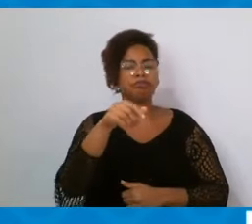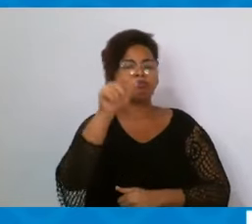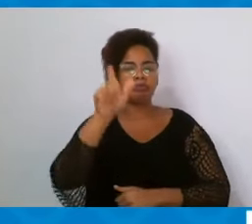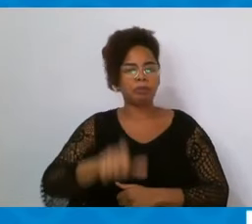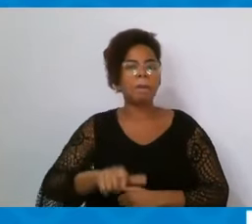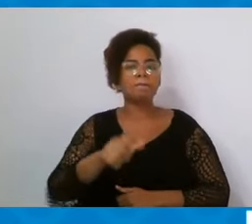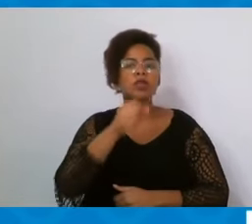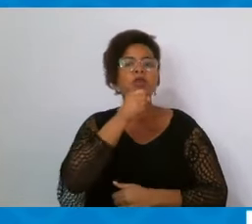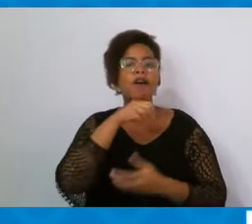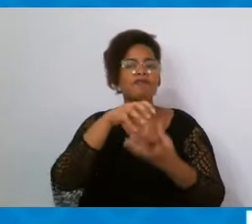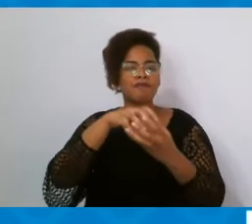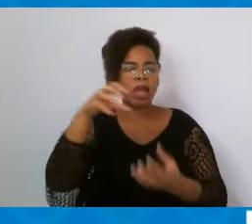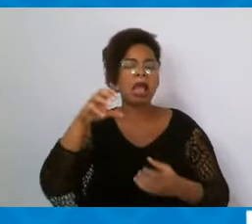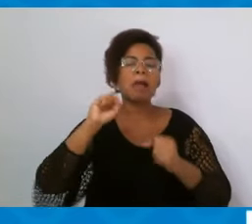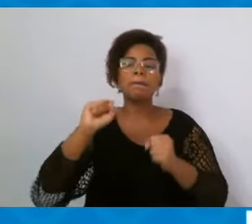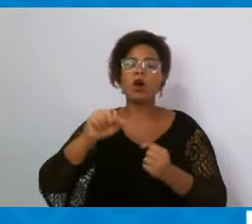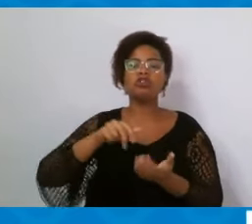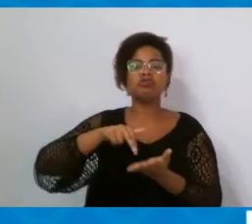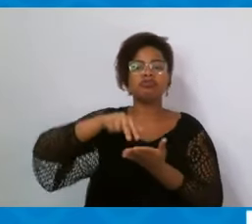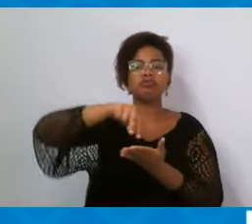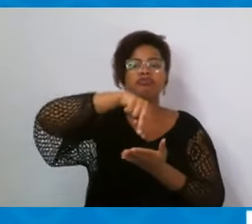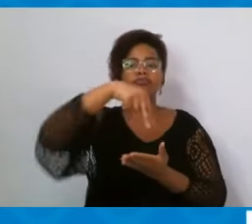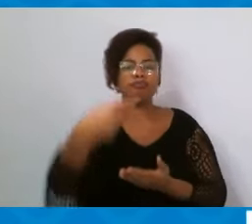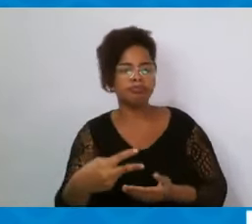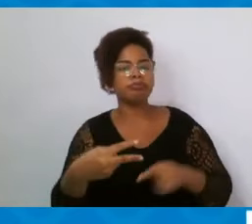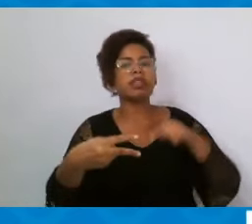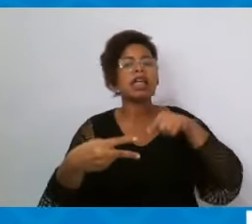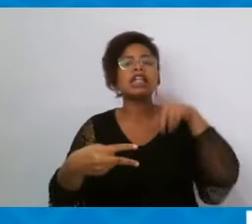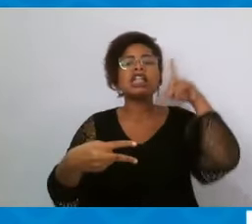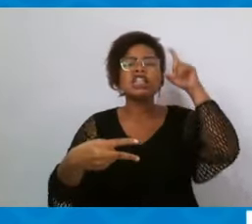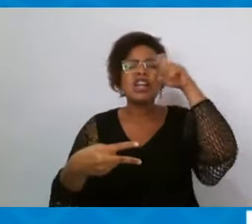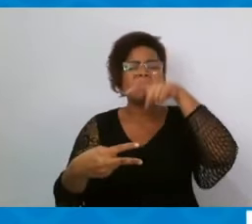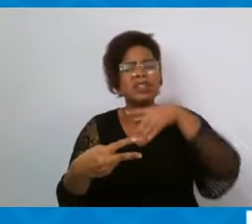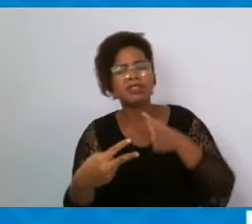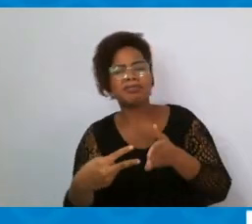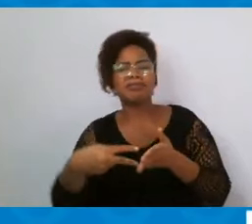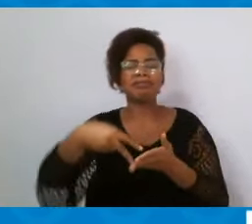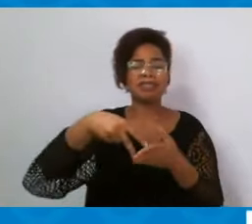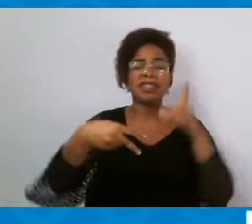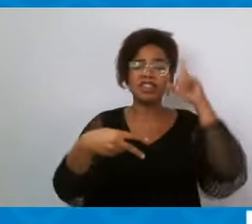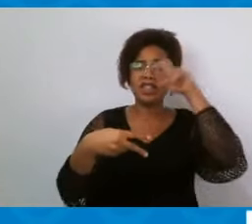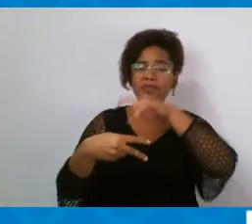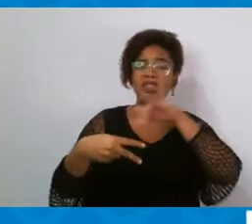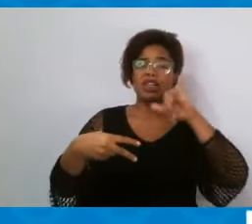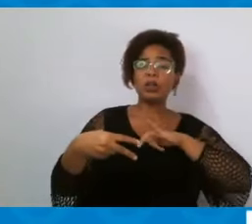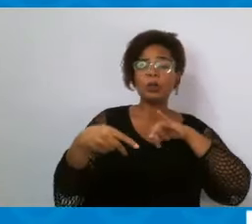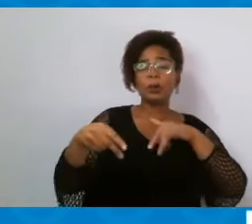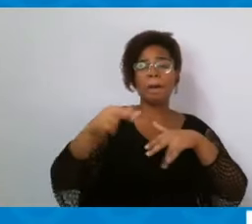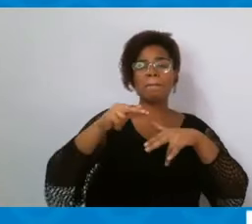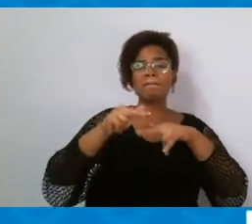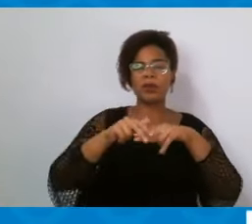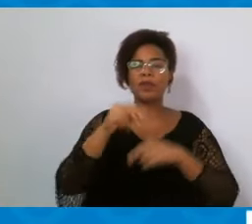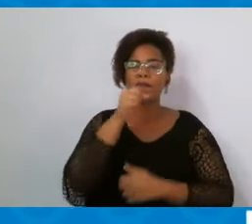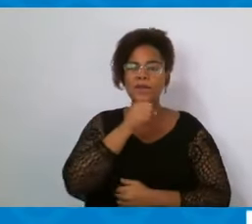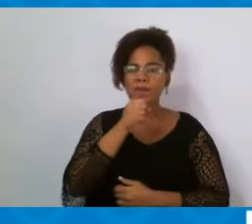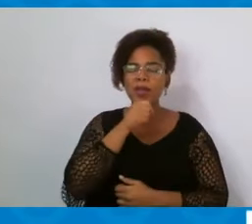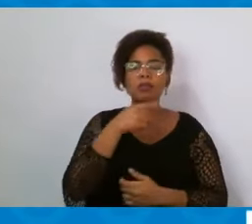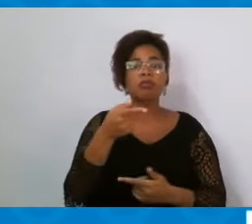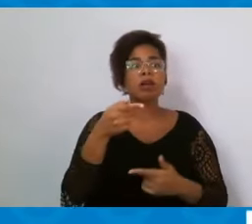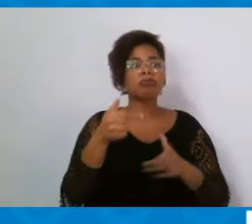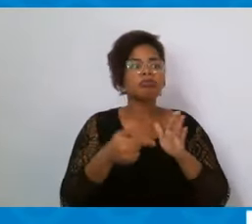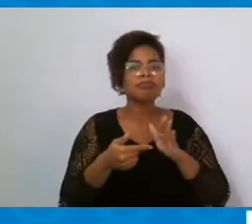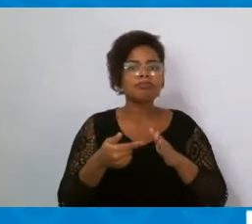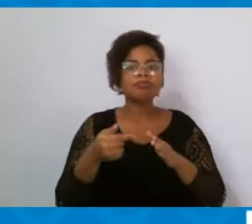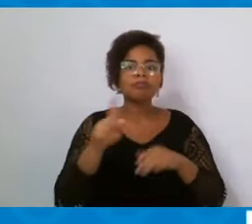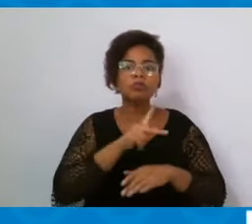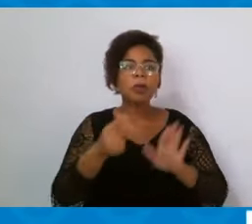um problema. Aliás, isso é um problema global, gente. Aí eles vão levantar dados como isso que eles observaram é de fato algo que já tem